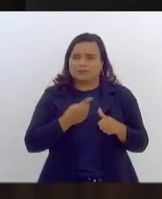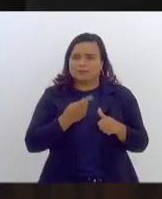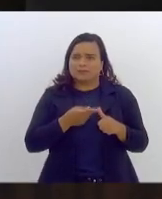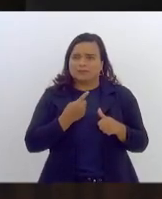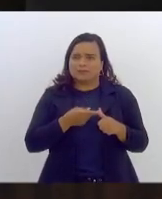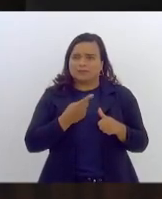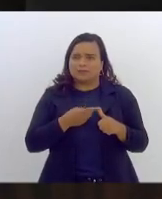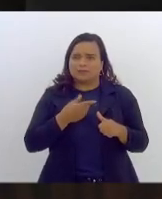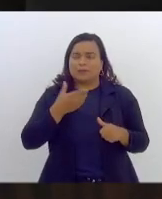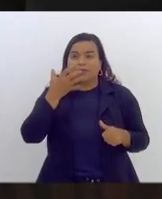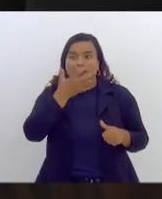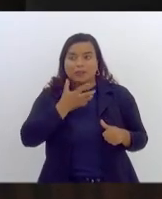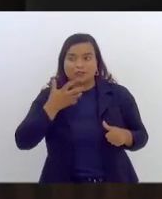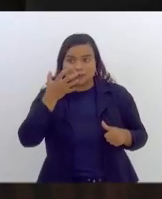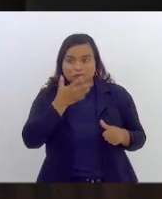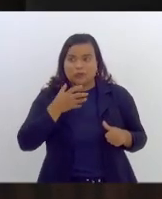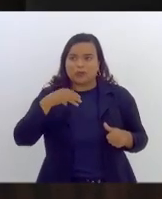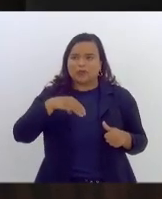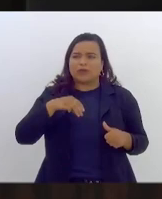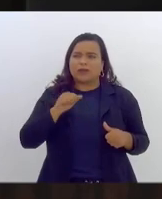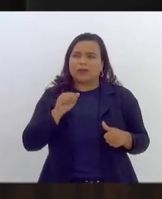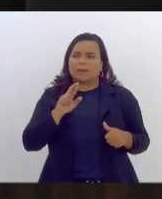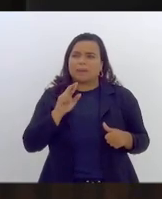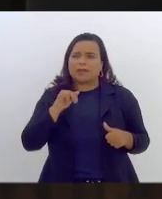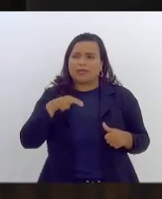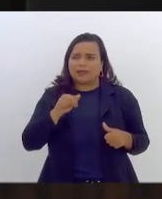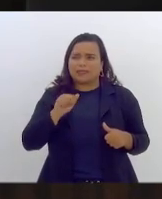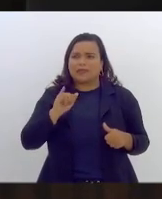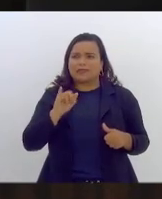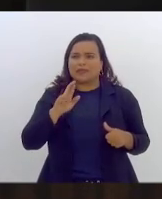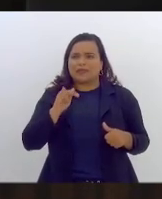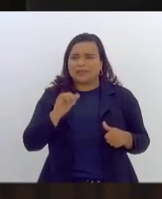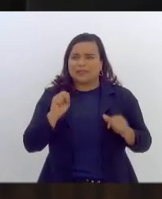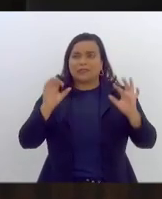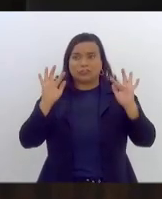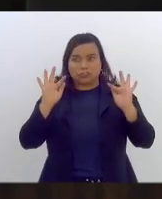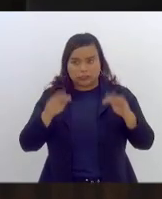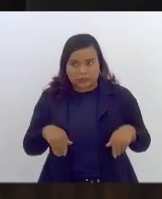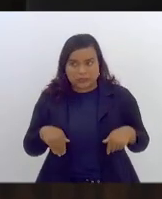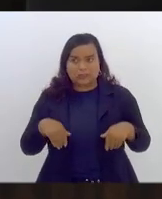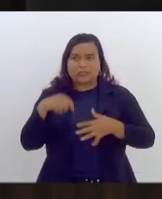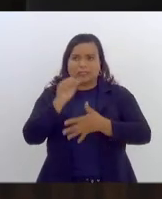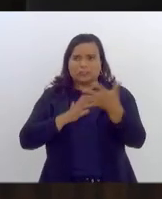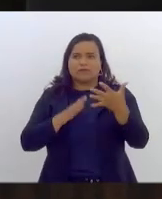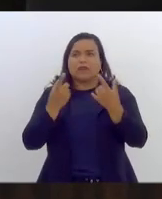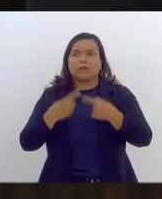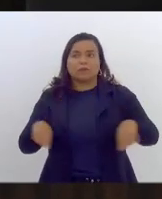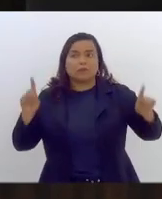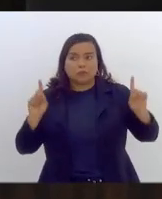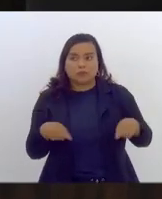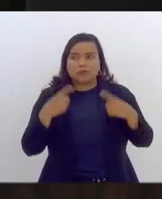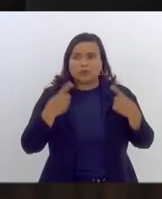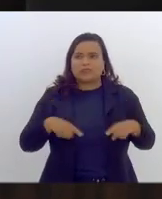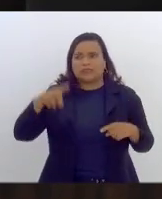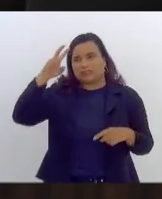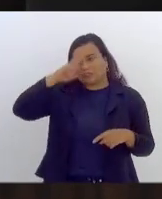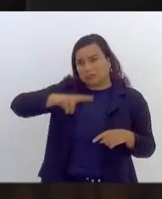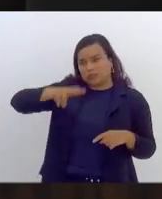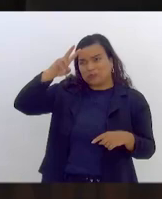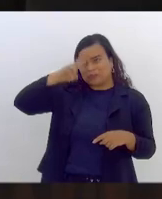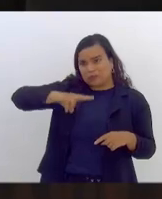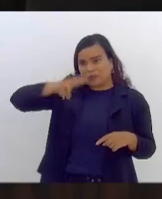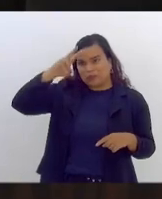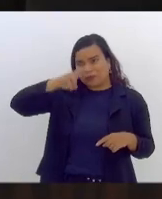a cantora Marina Iris para encerrar essa atividade com a música História